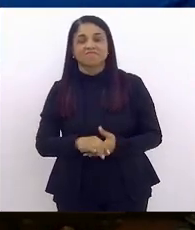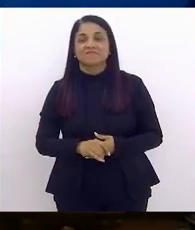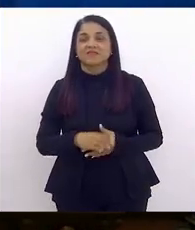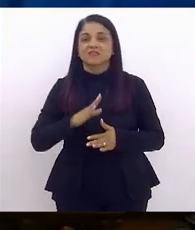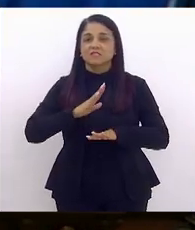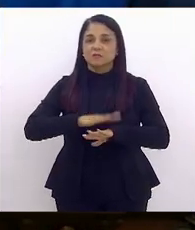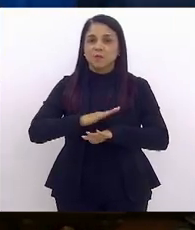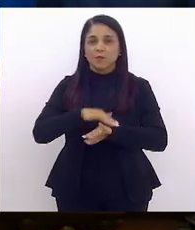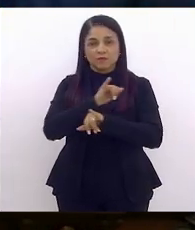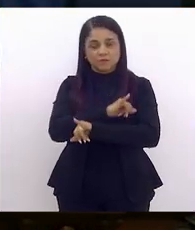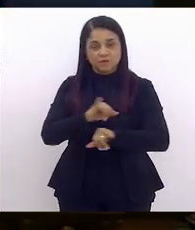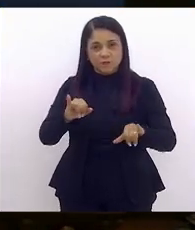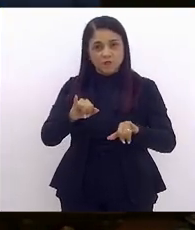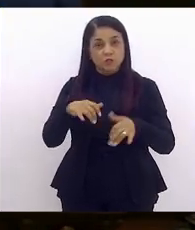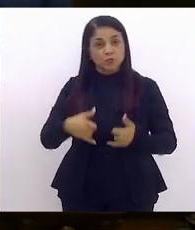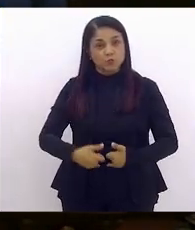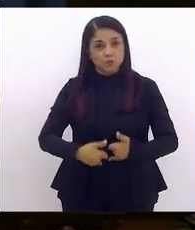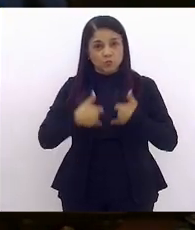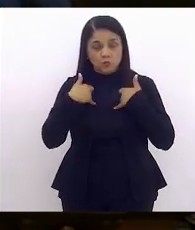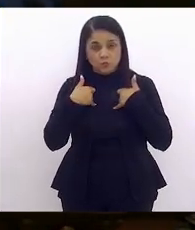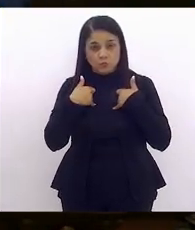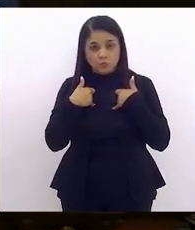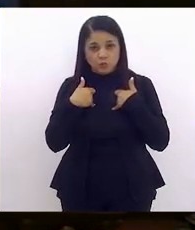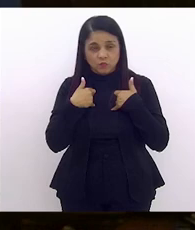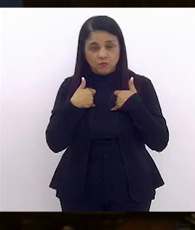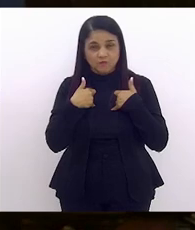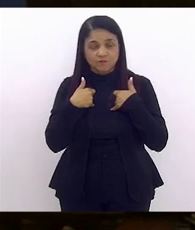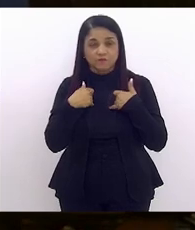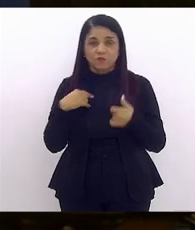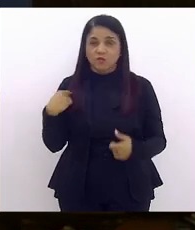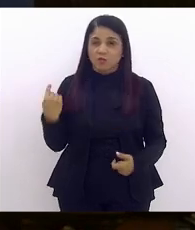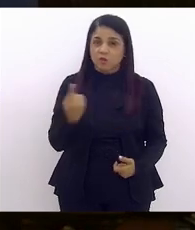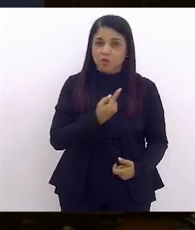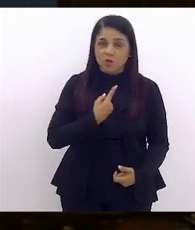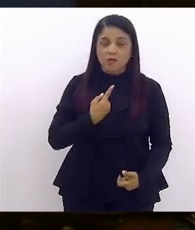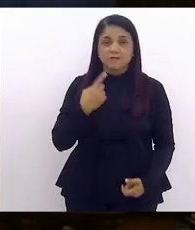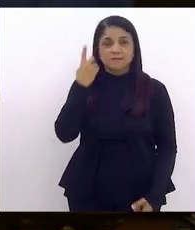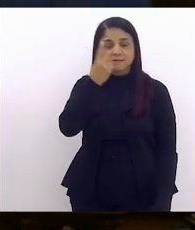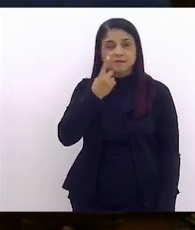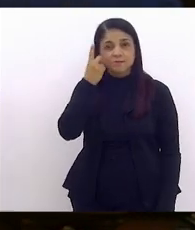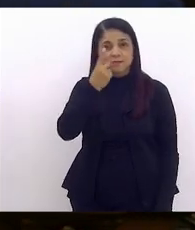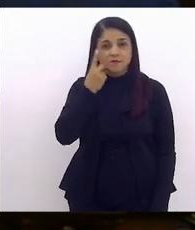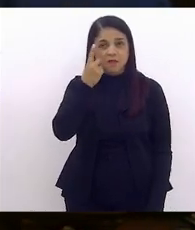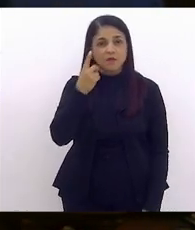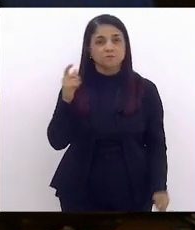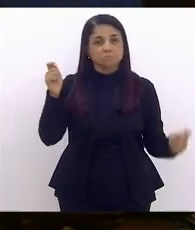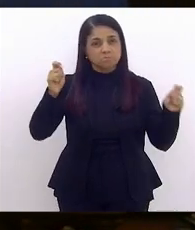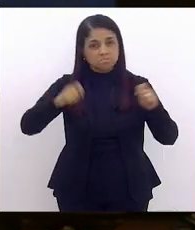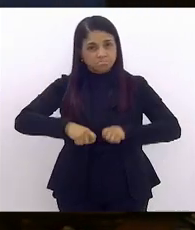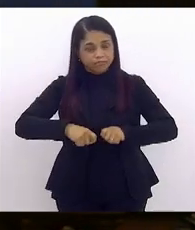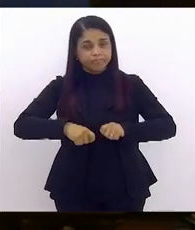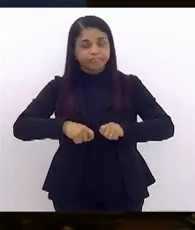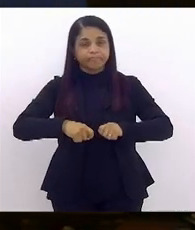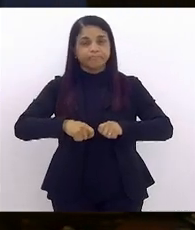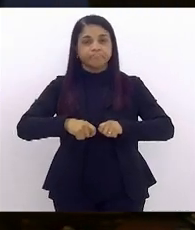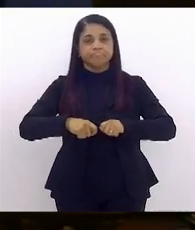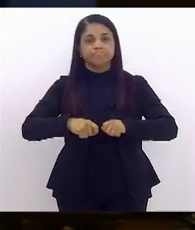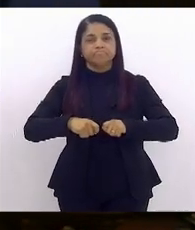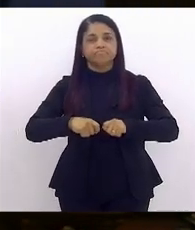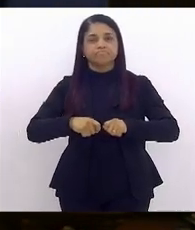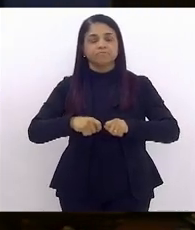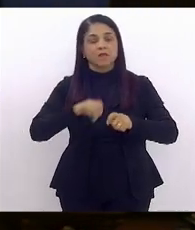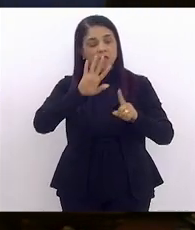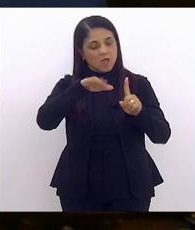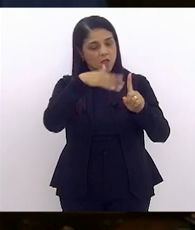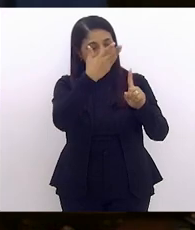para vocês do orgulho de nós parlamentarmos poder fazer essa justa